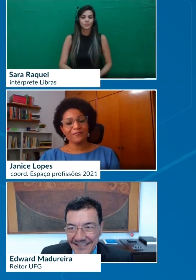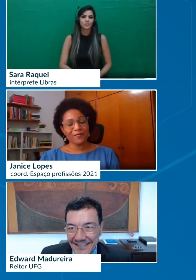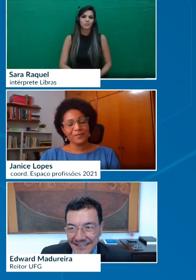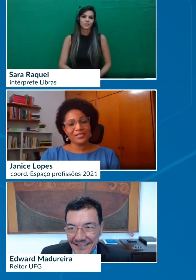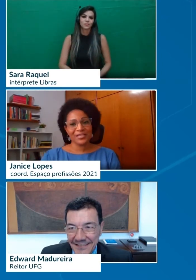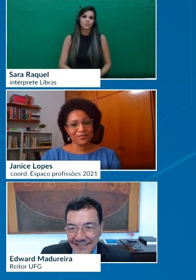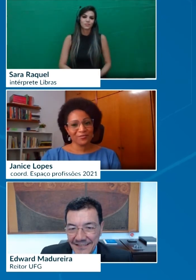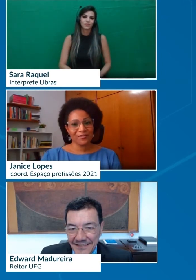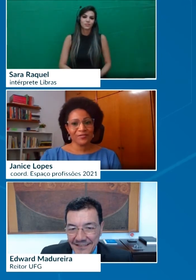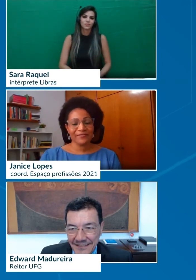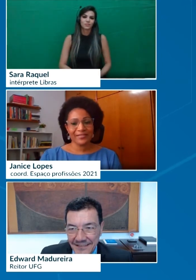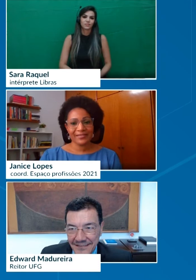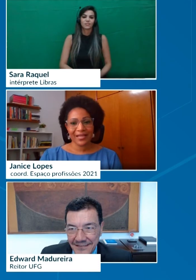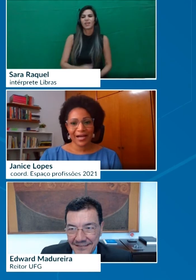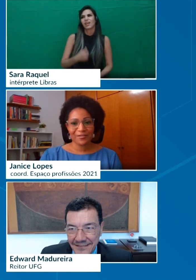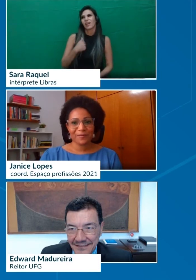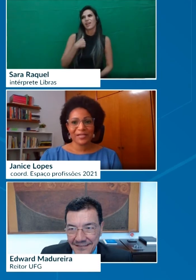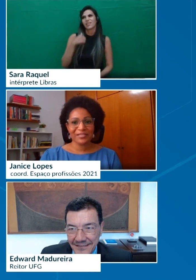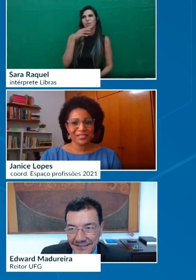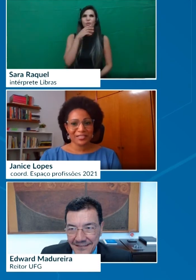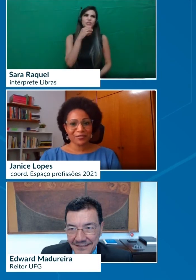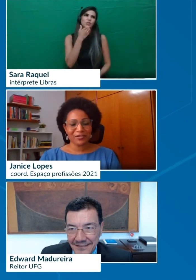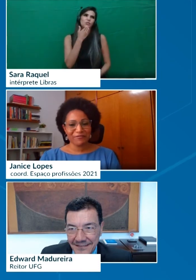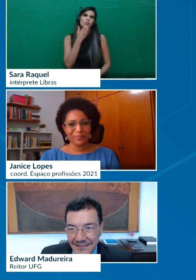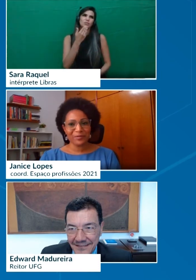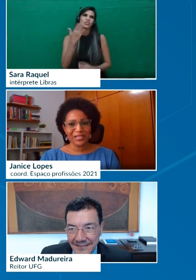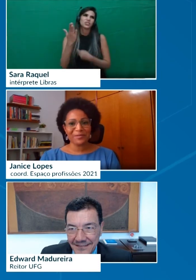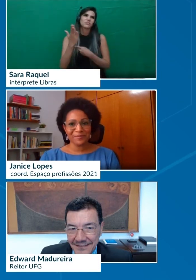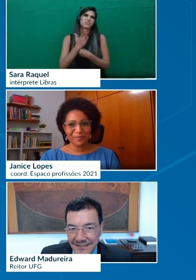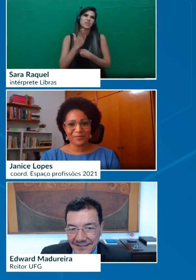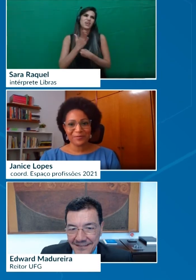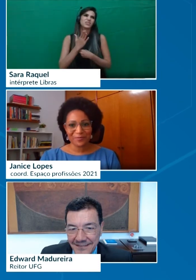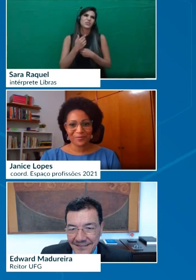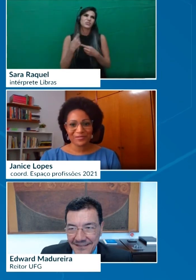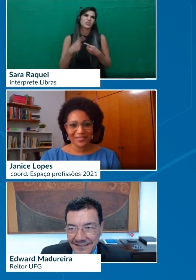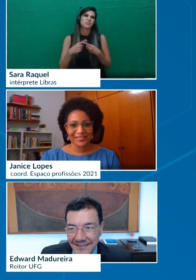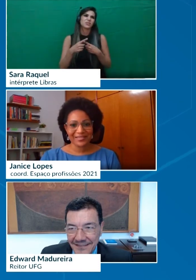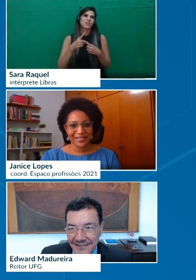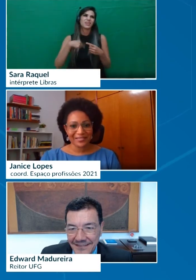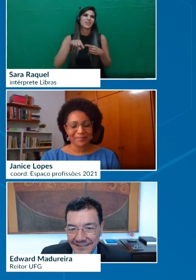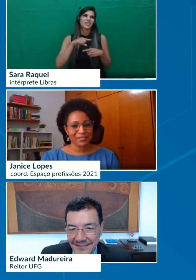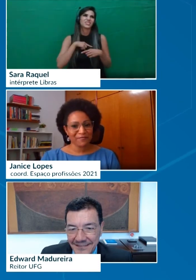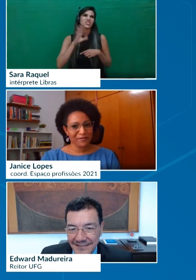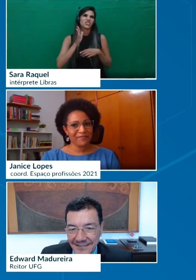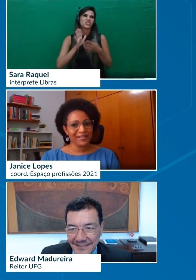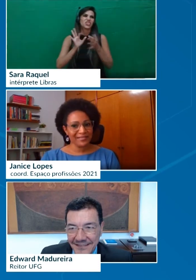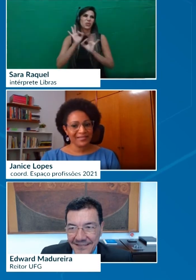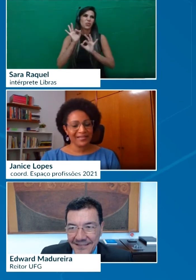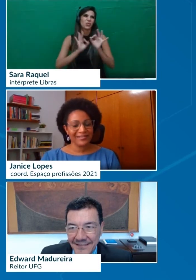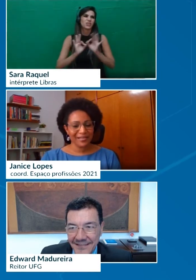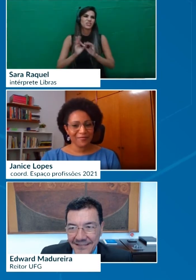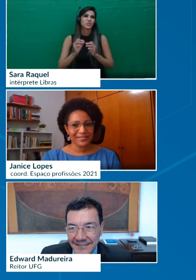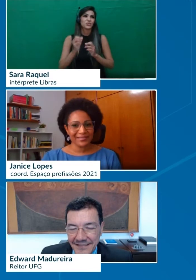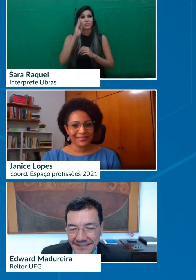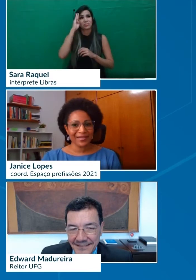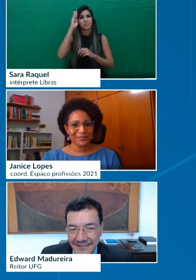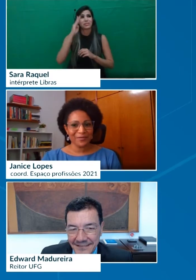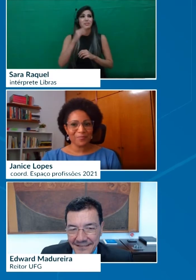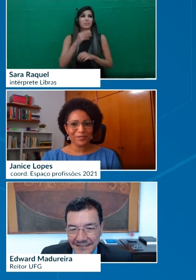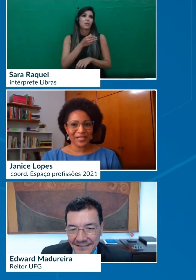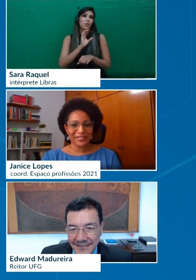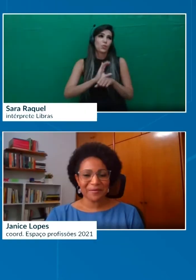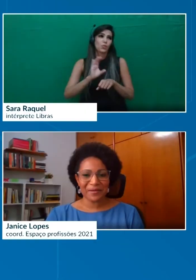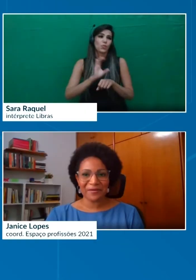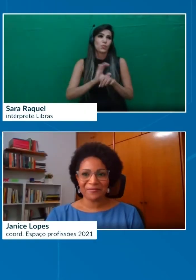Marcelo, eu vou pedir ajuda aos universitários, porque a gente andou reformulando principalmente os cursos à distância, mas eu fico feliz que eles tenham